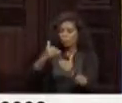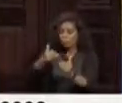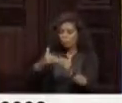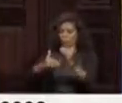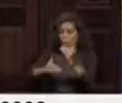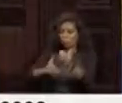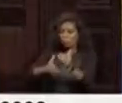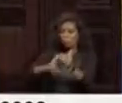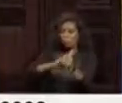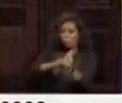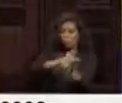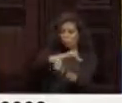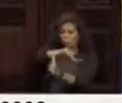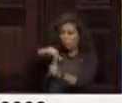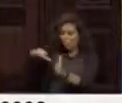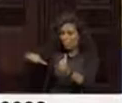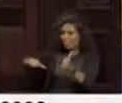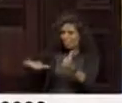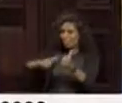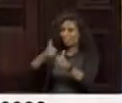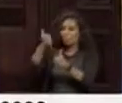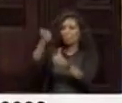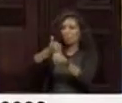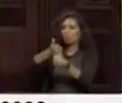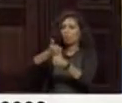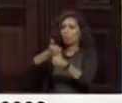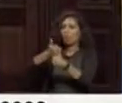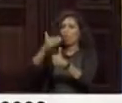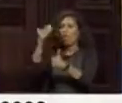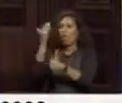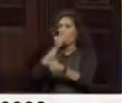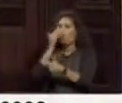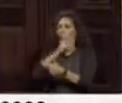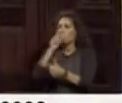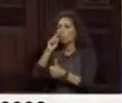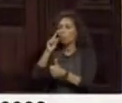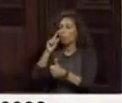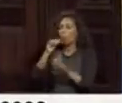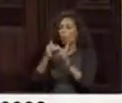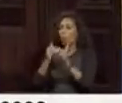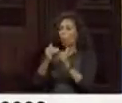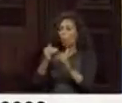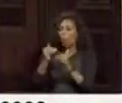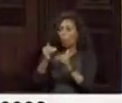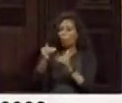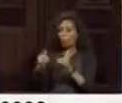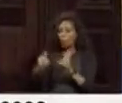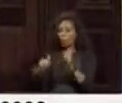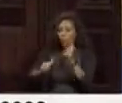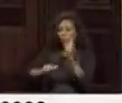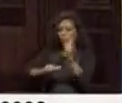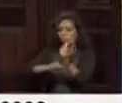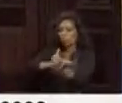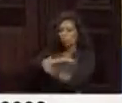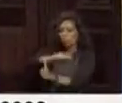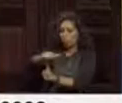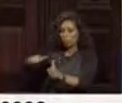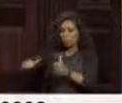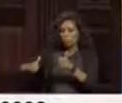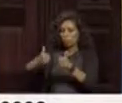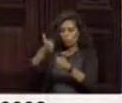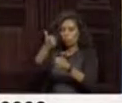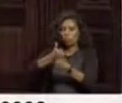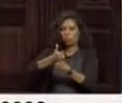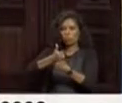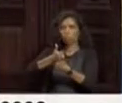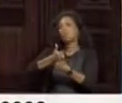acontecendo, até que terminou na intervenção que nós não temos nenhuma